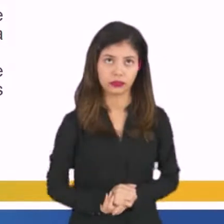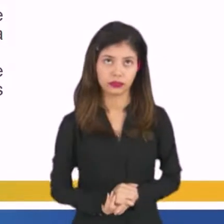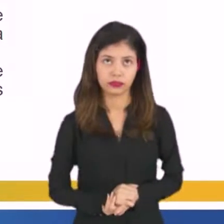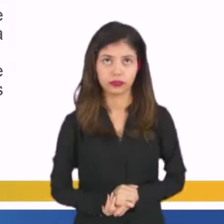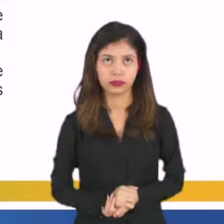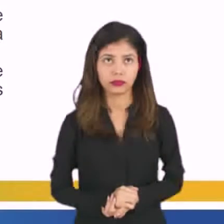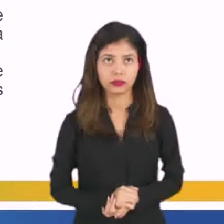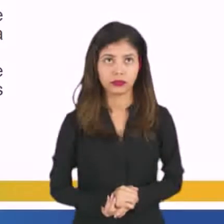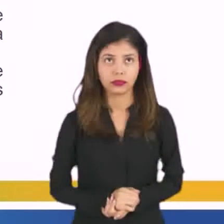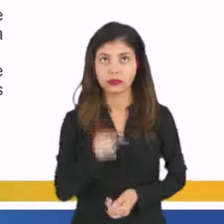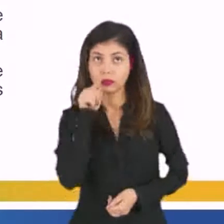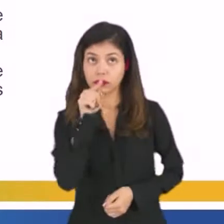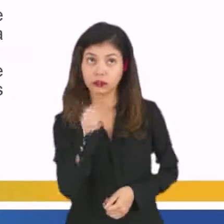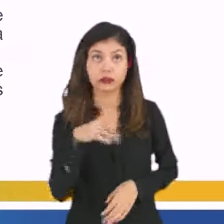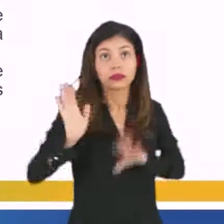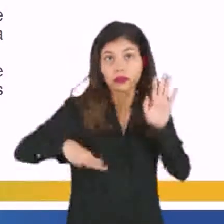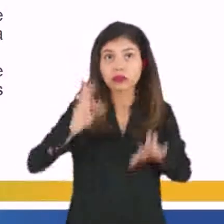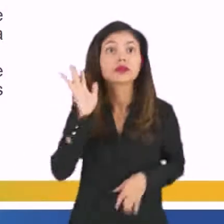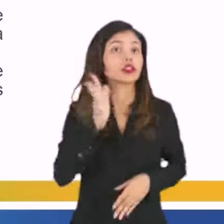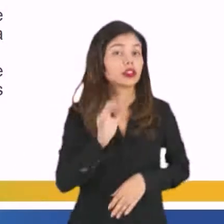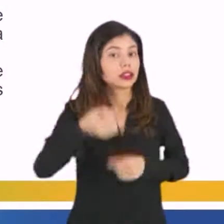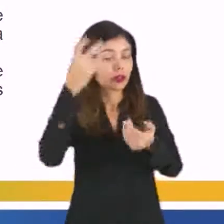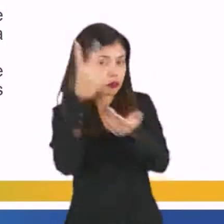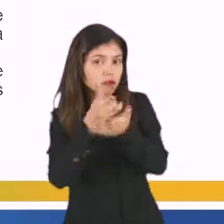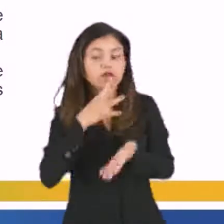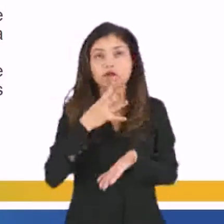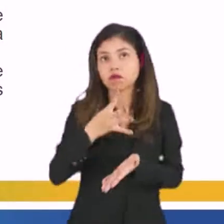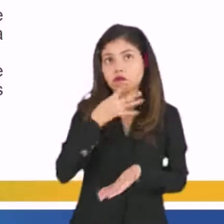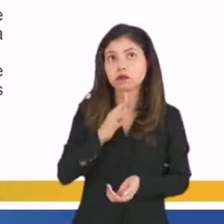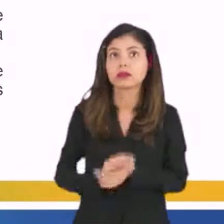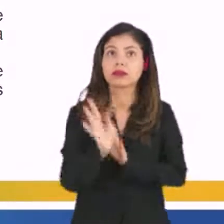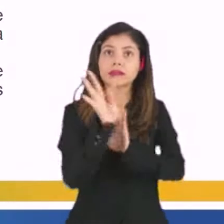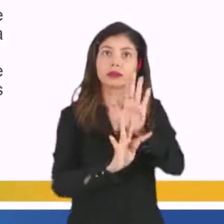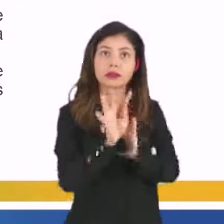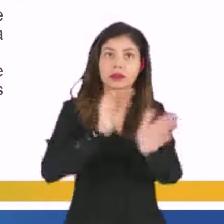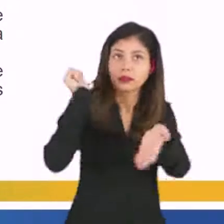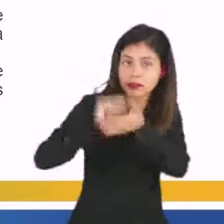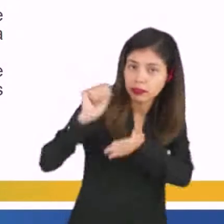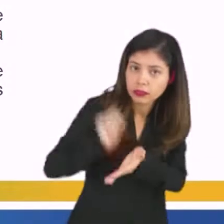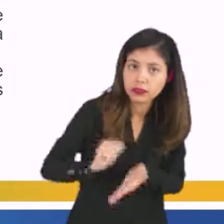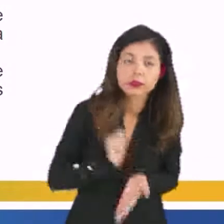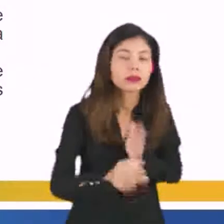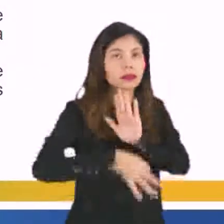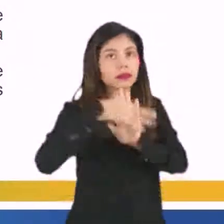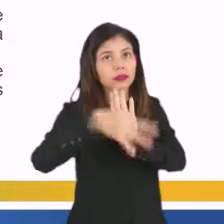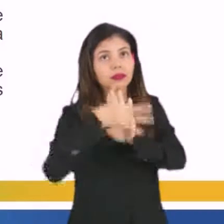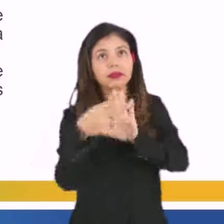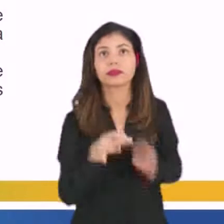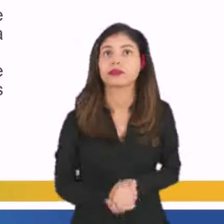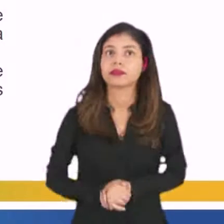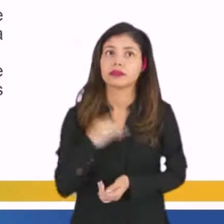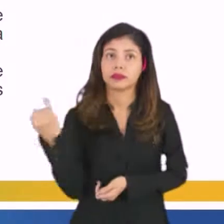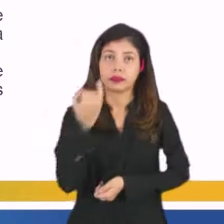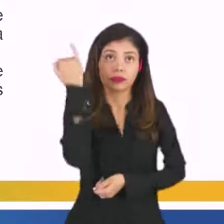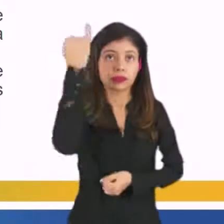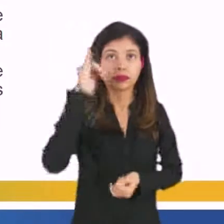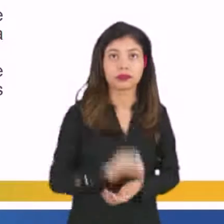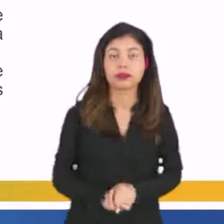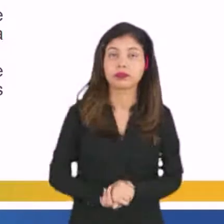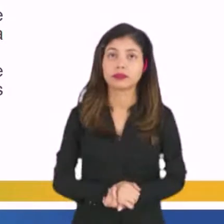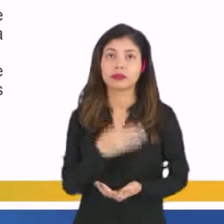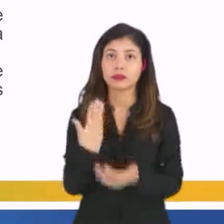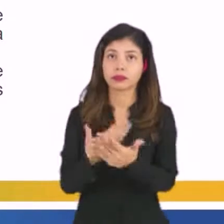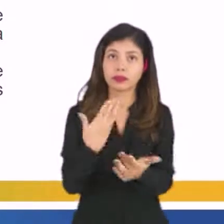textos? Você provavelmente já ouviu falar sobre o texto dissertativo argumentativo,